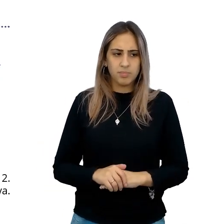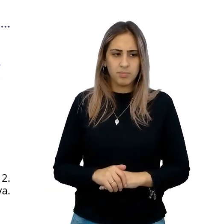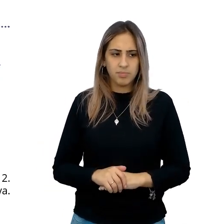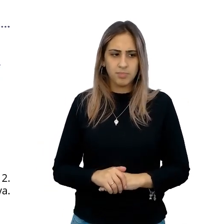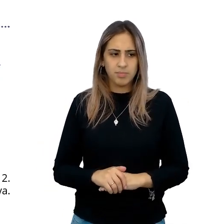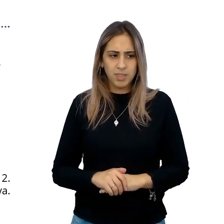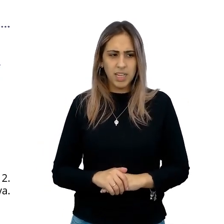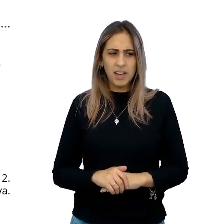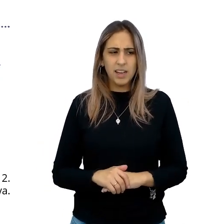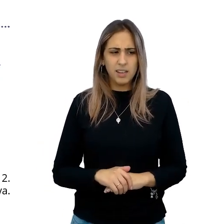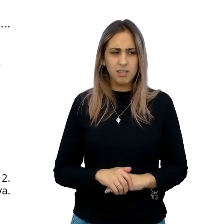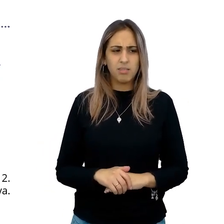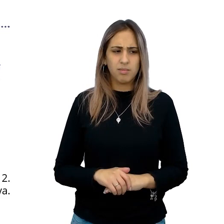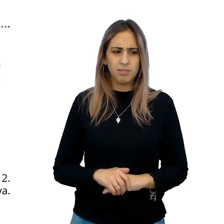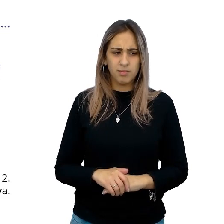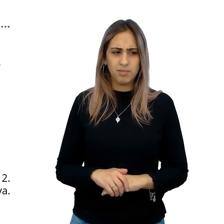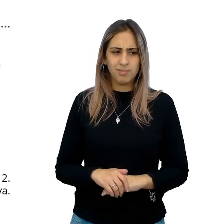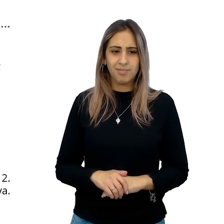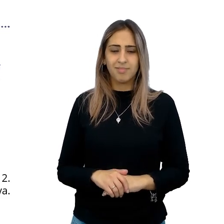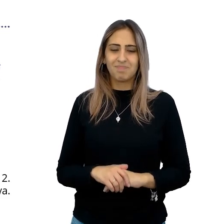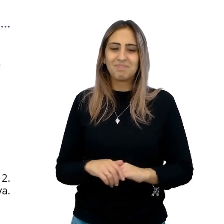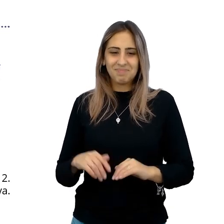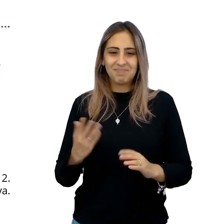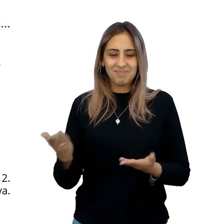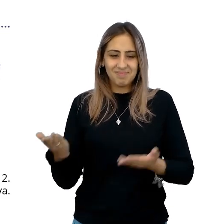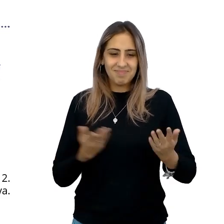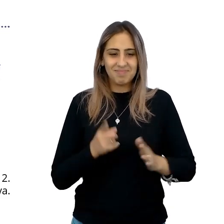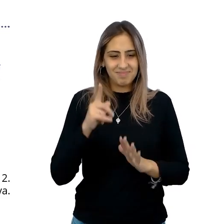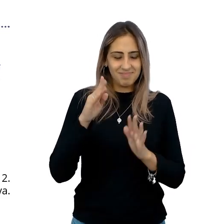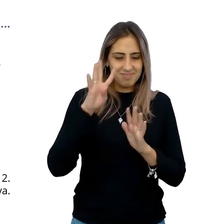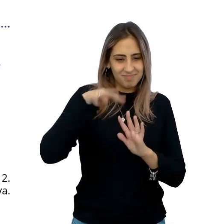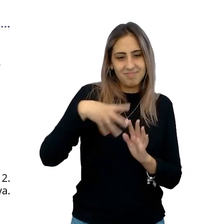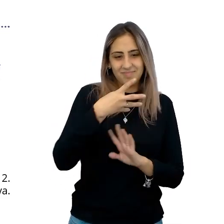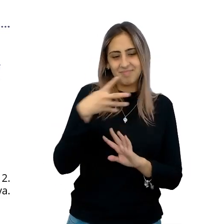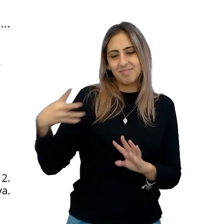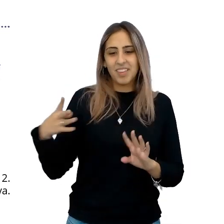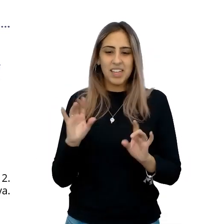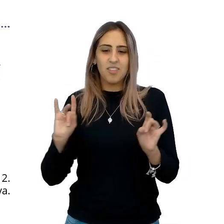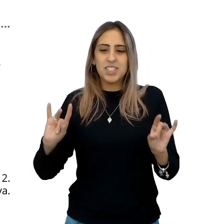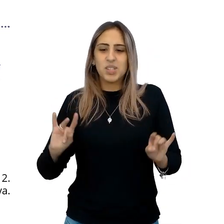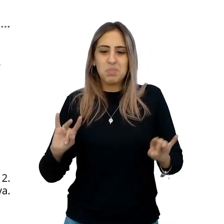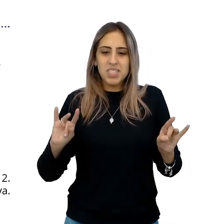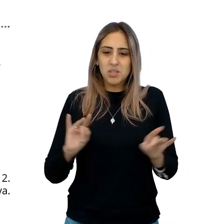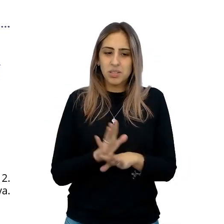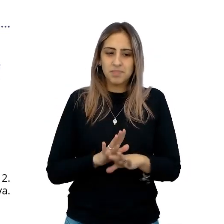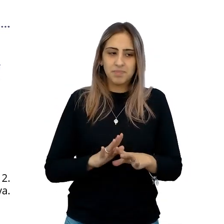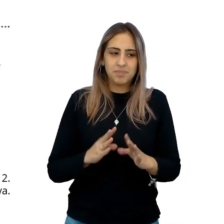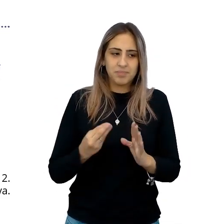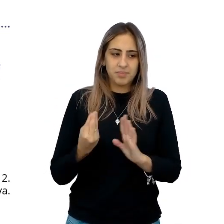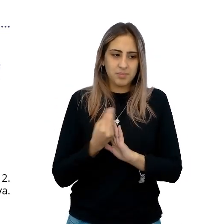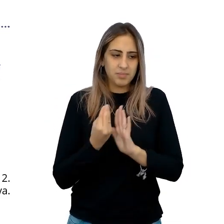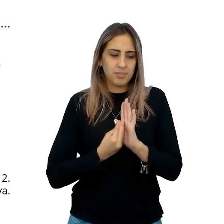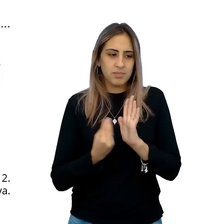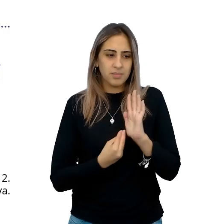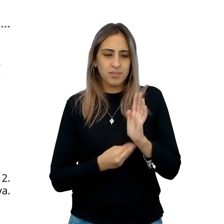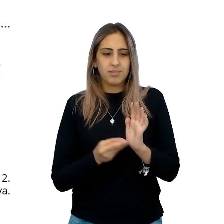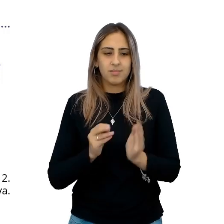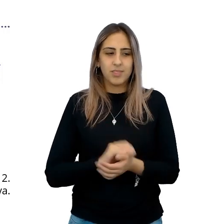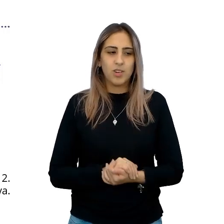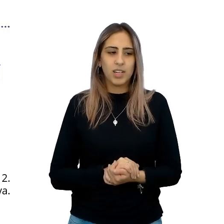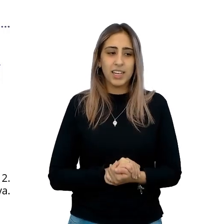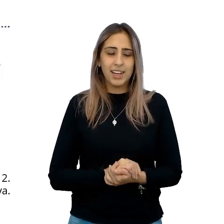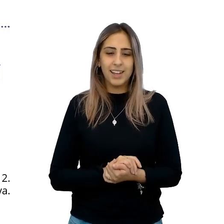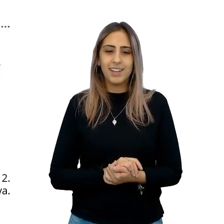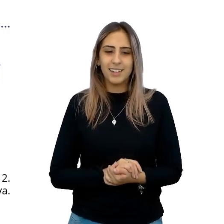bem? Nas próximas formações, eu vou aqui trazer essa tabela e a gente vai completando. Quando for a SA2, eu leio a SA2, quando for a